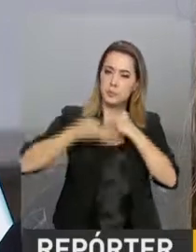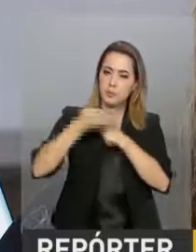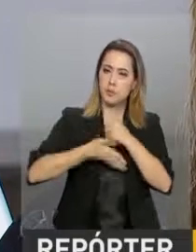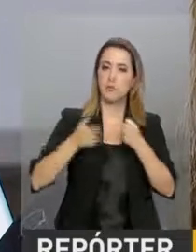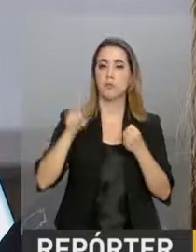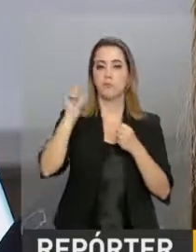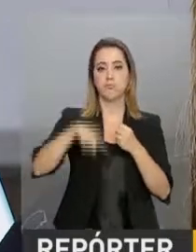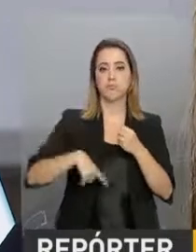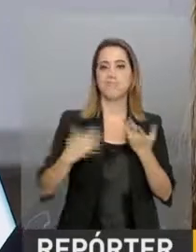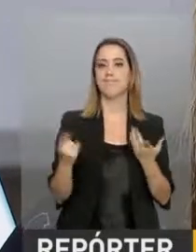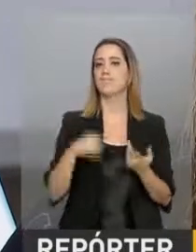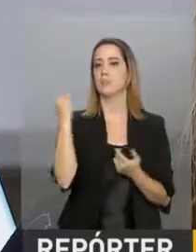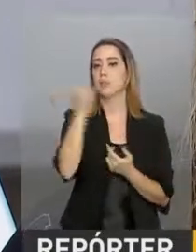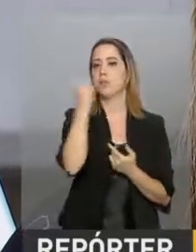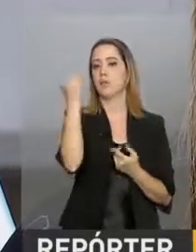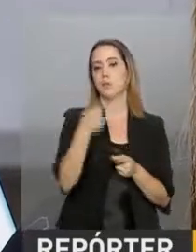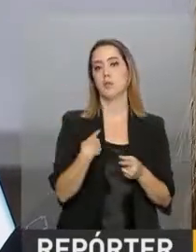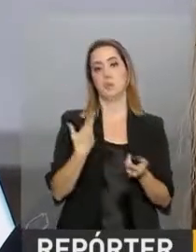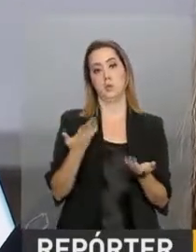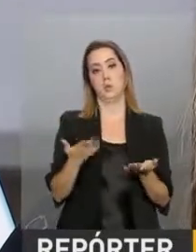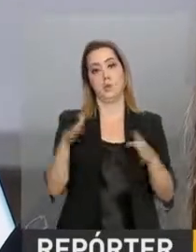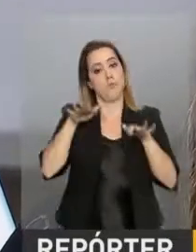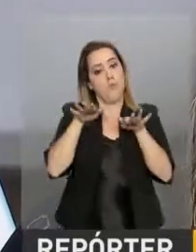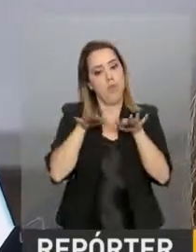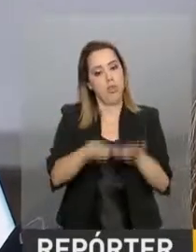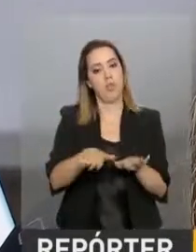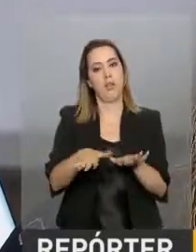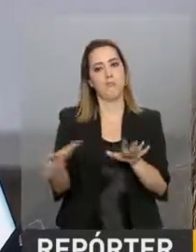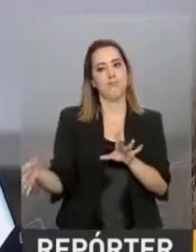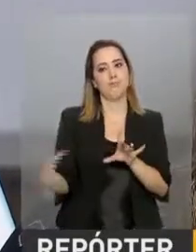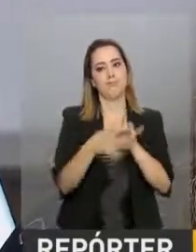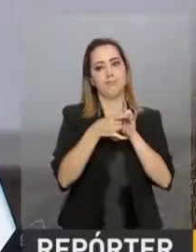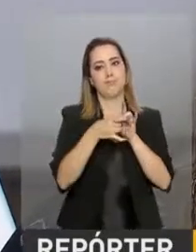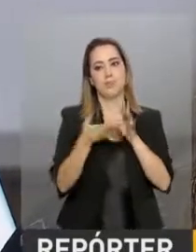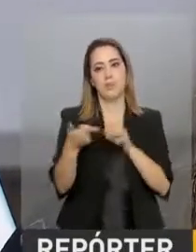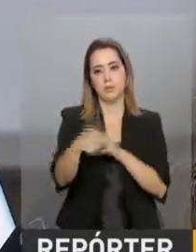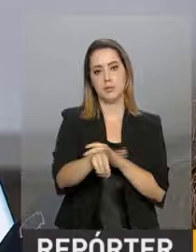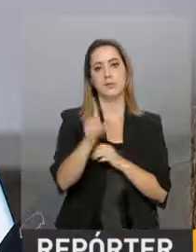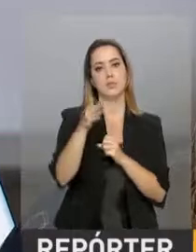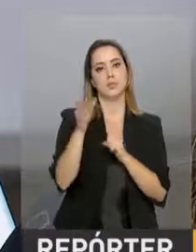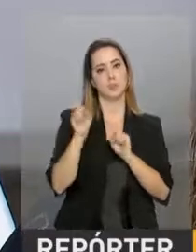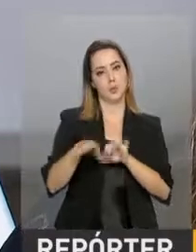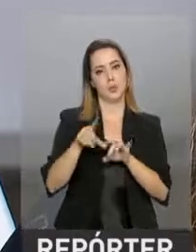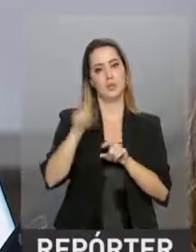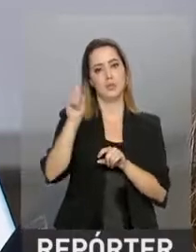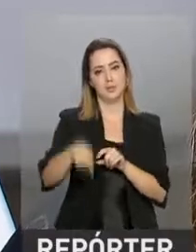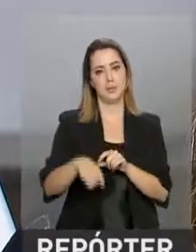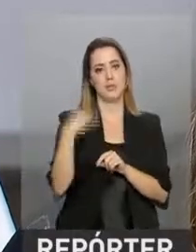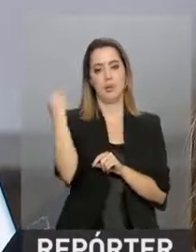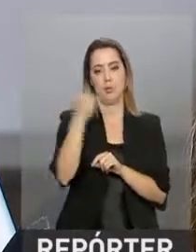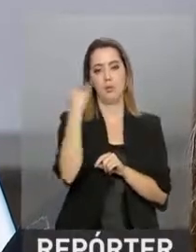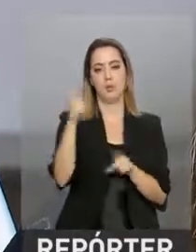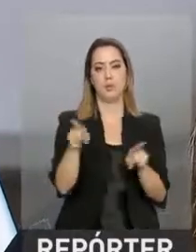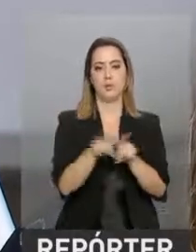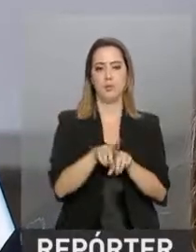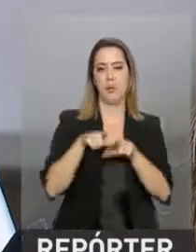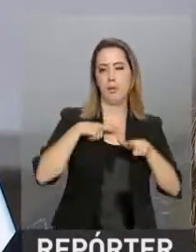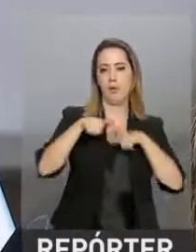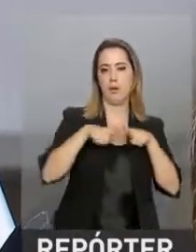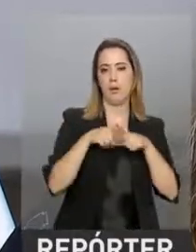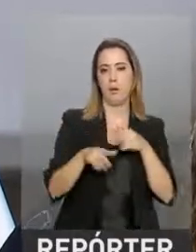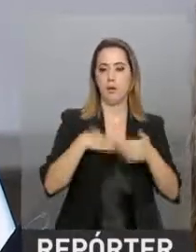que o processo de reintegração tem vários pilares da educação é um dos principais atletas do trabalho processo de